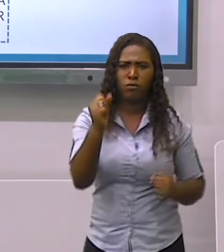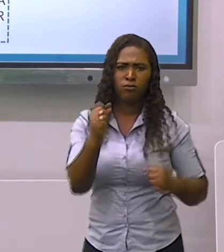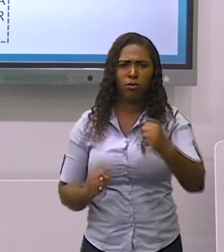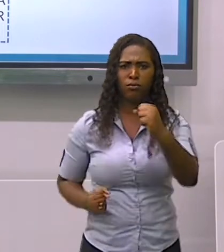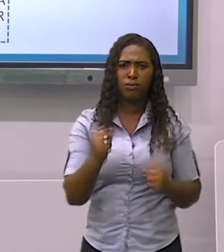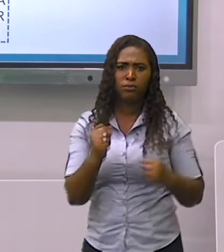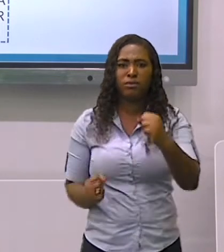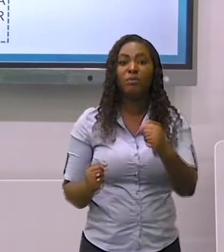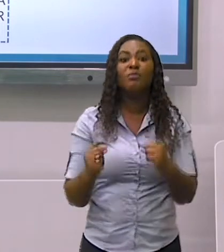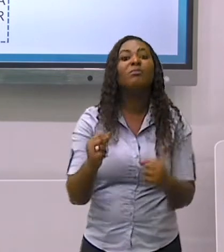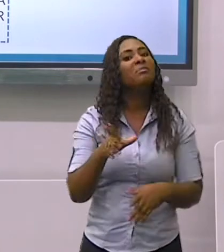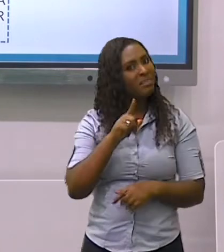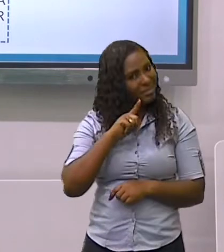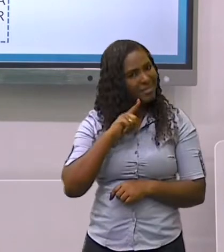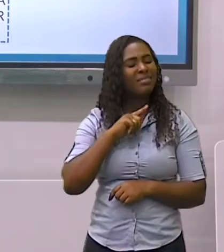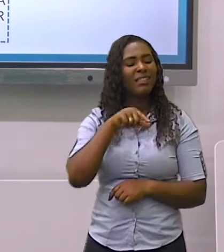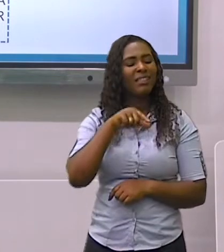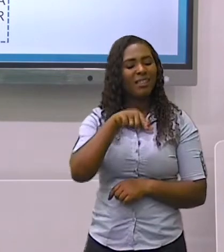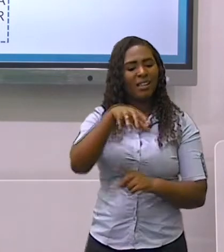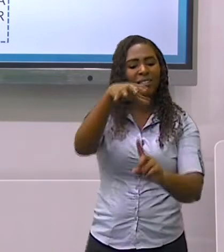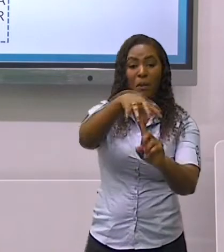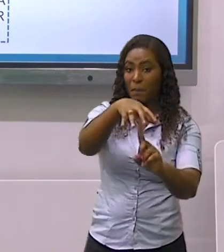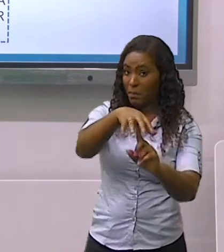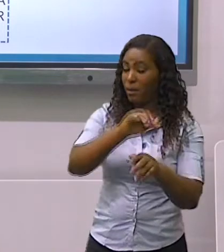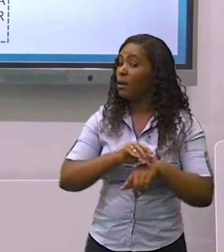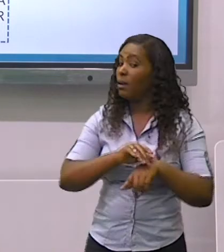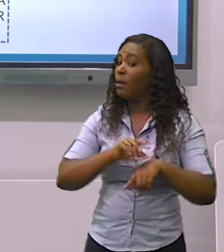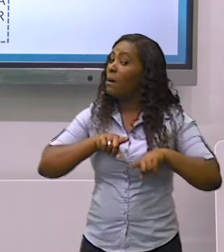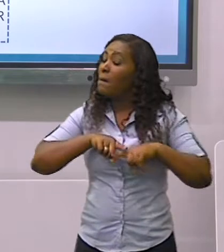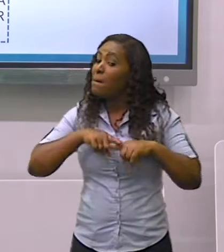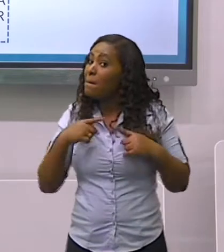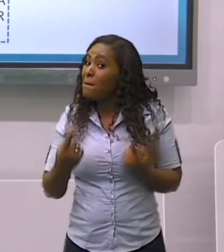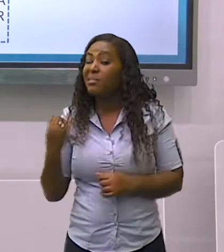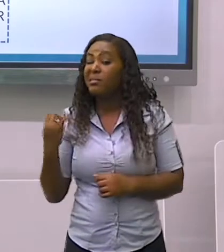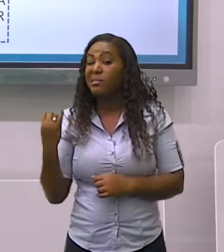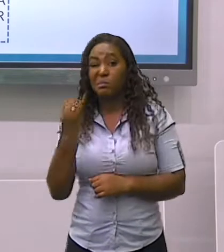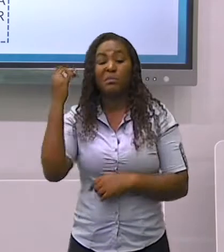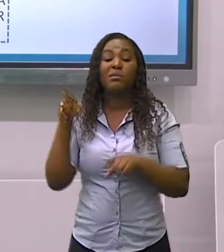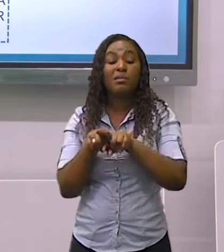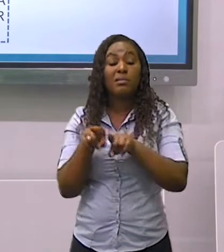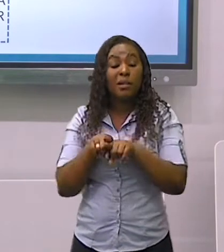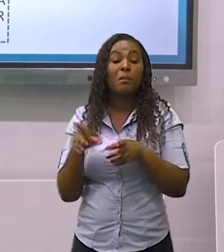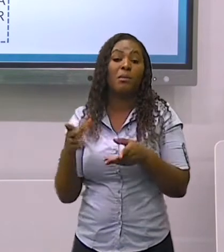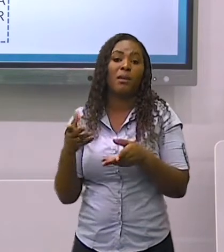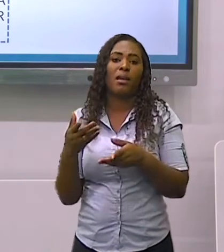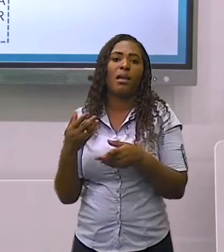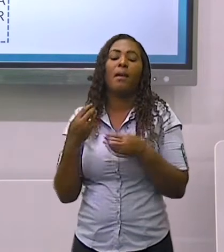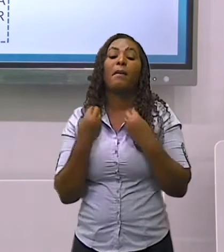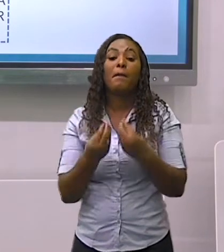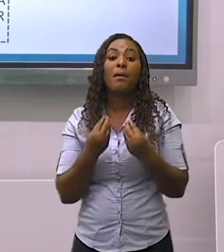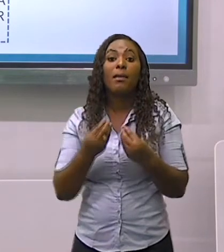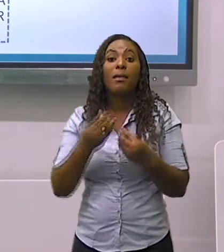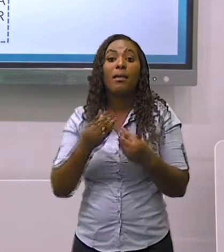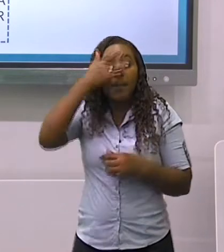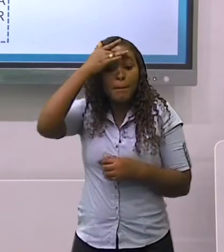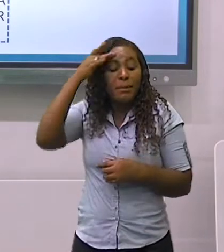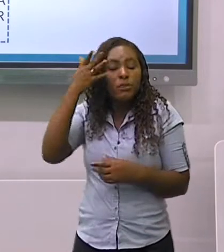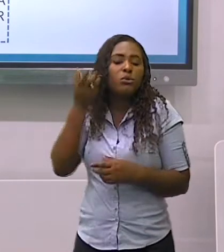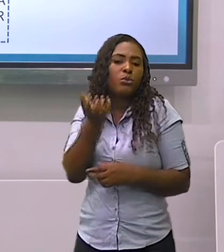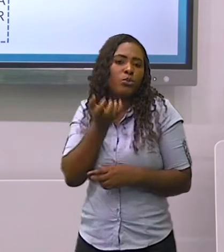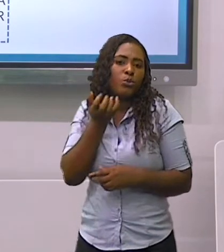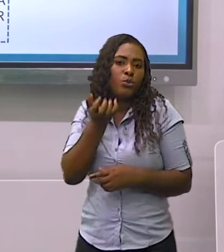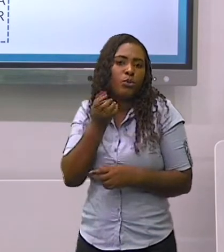praças também ocorre o desenvolvimento da economia nestes locais, através do comércio e